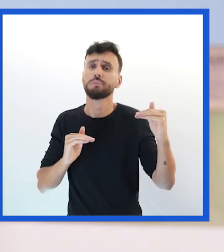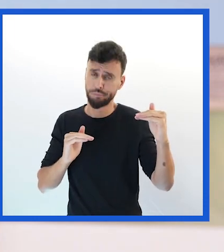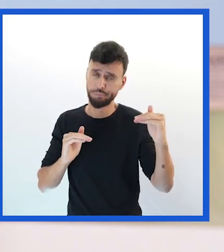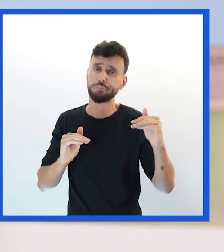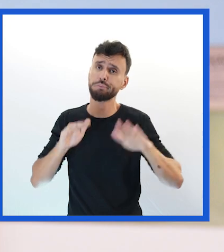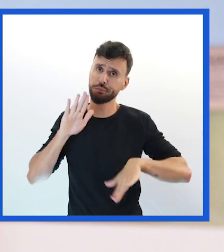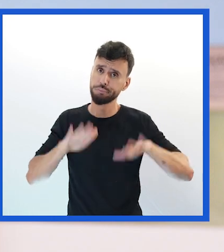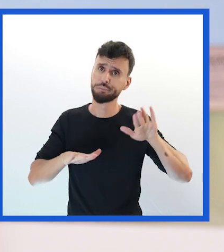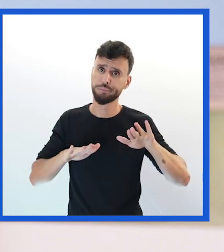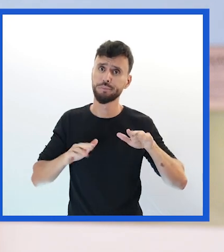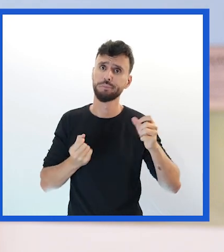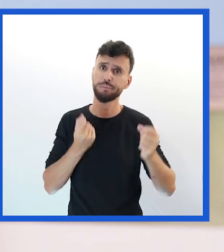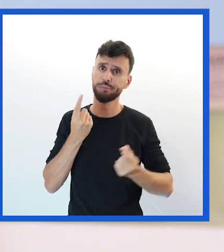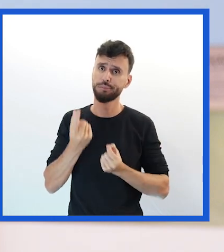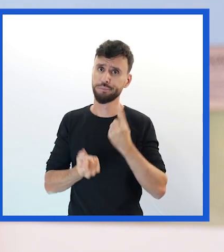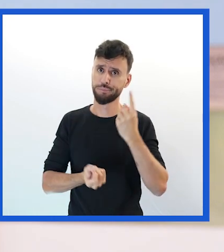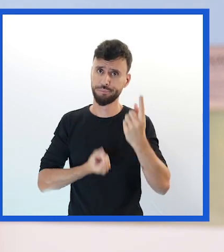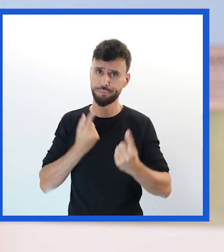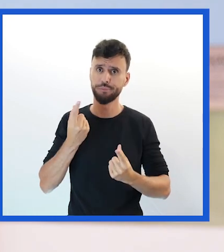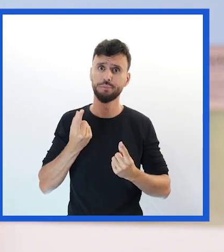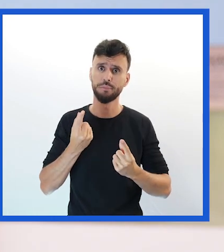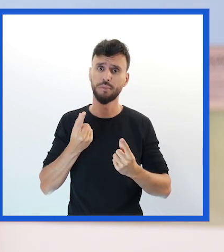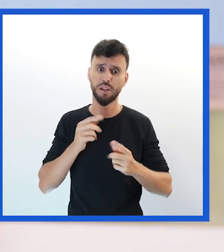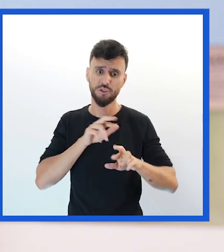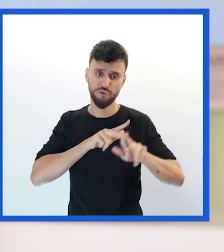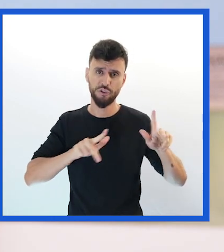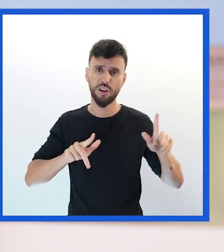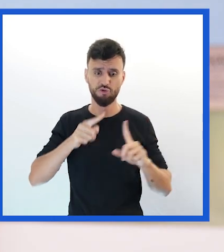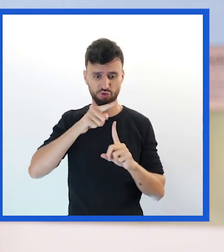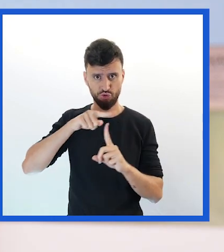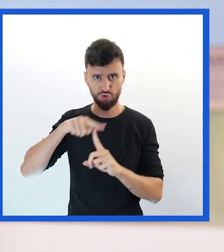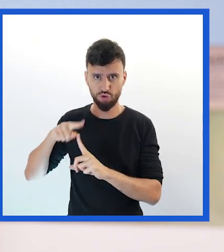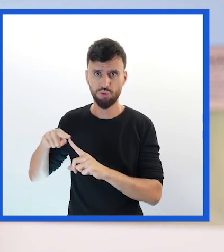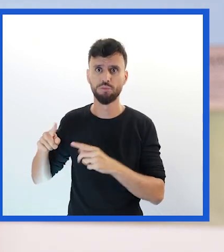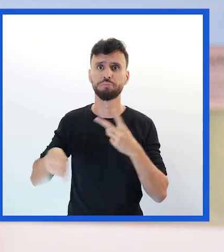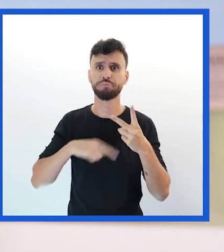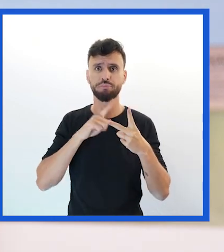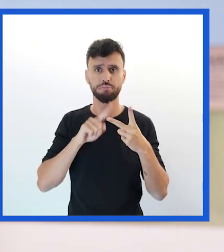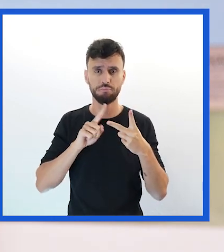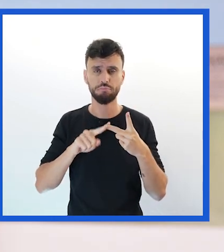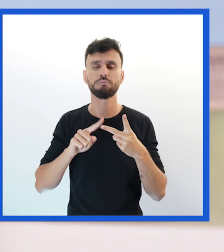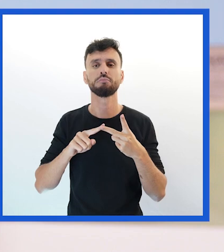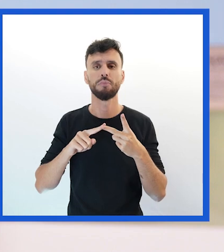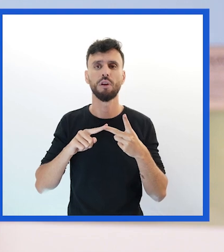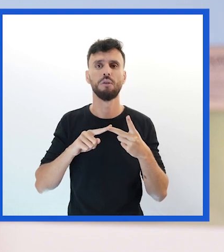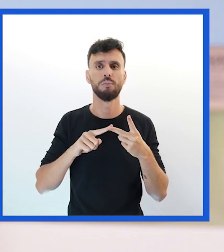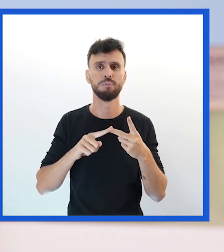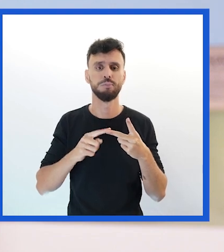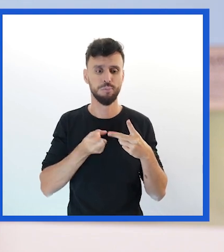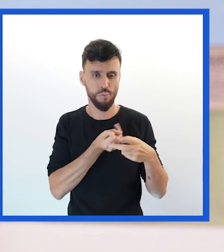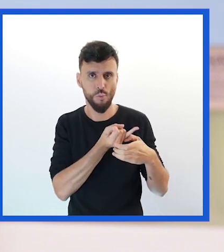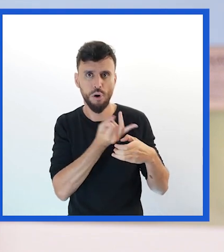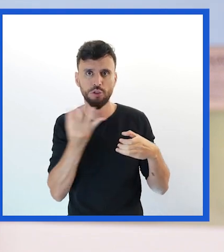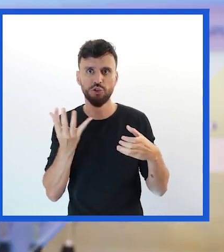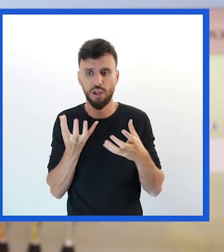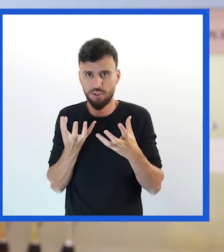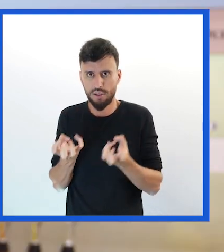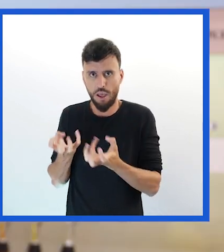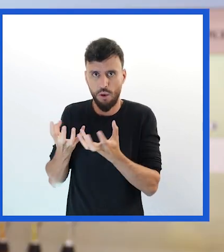acaba resultando em diferentes volumes de coleta e amostragem, e de volumes muito distintos durante a utilização na etapa de